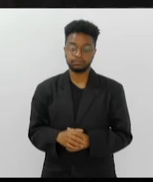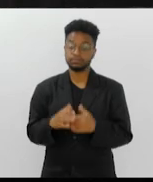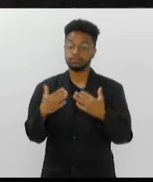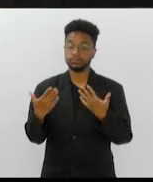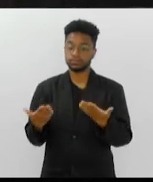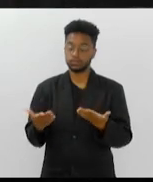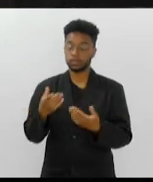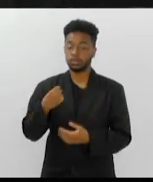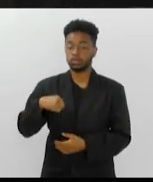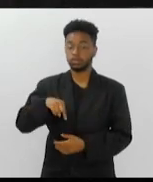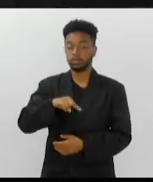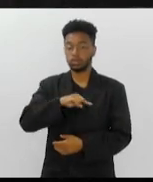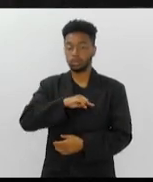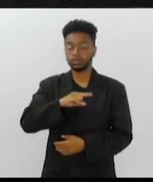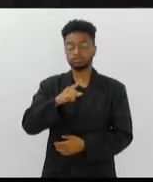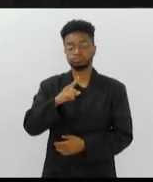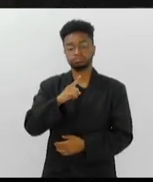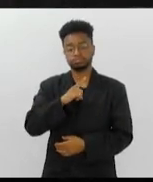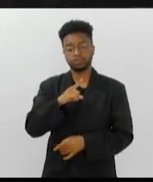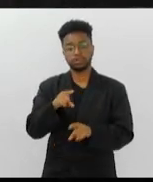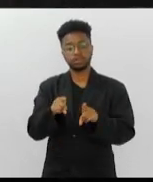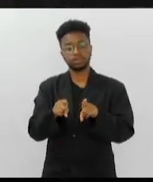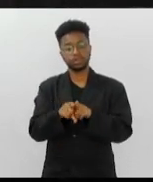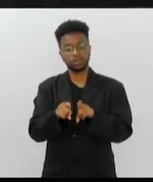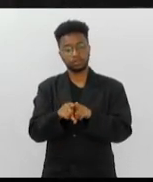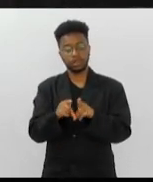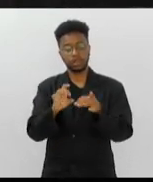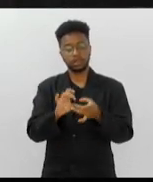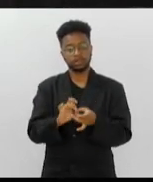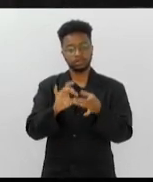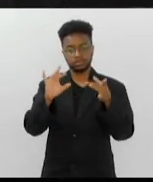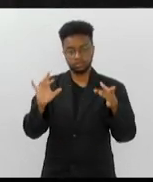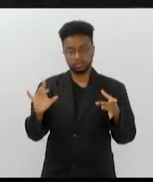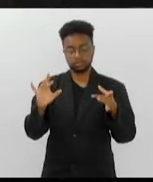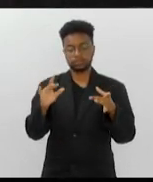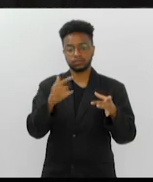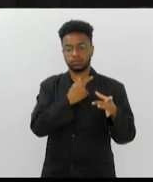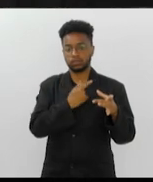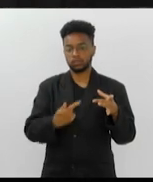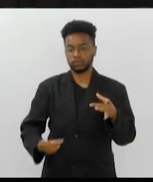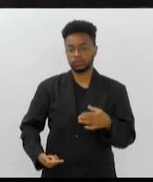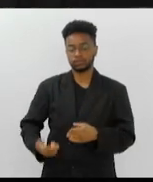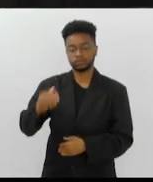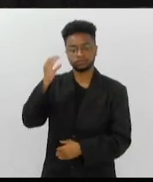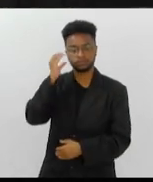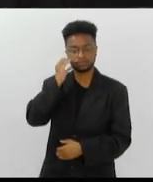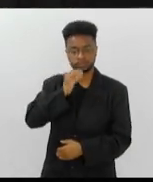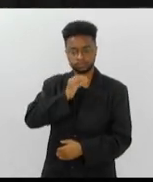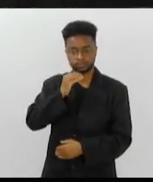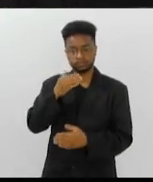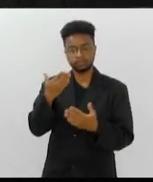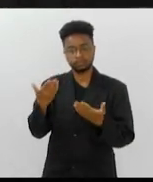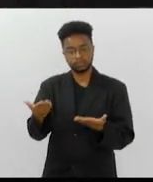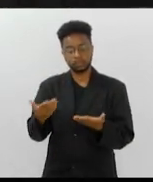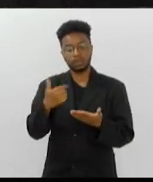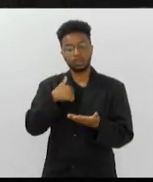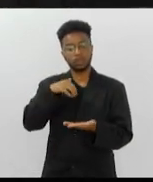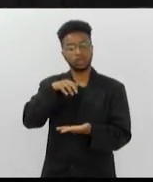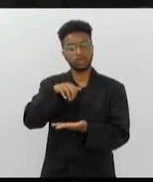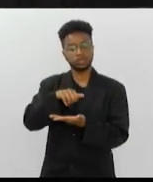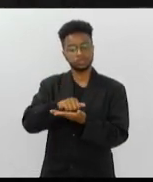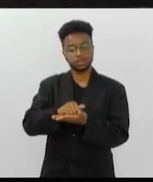também tivemos efetivamente autorização do governador Cláudio Castro. Quero registrar com